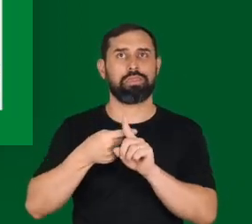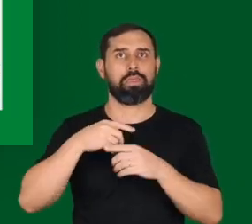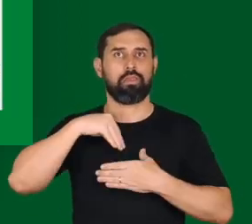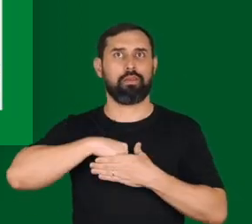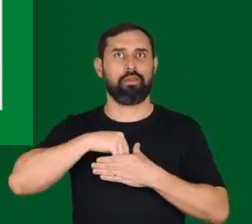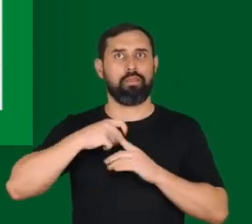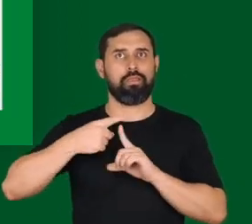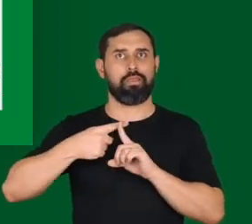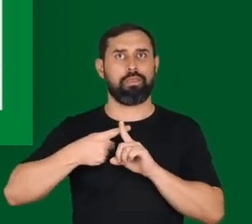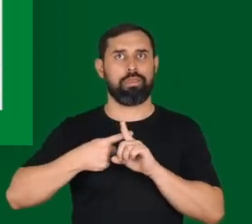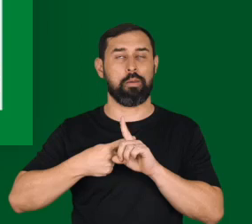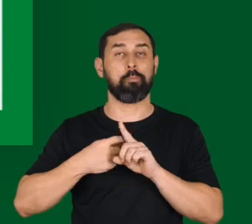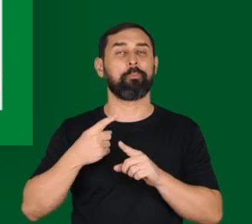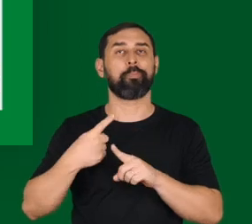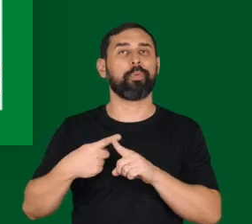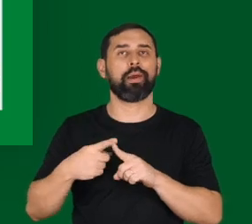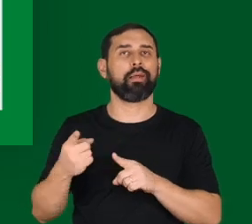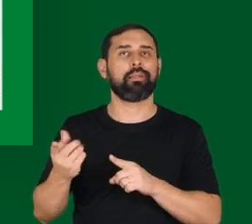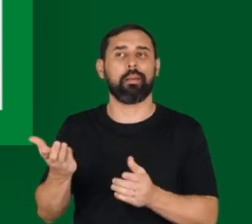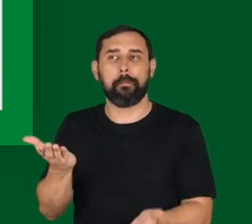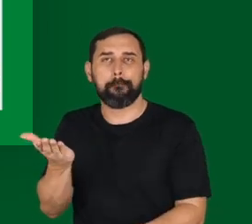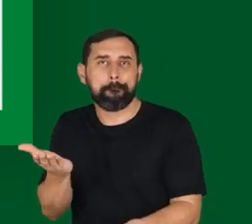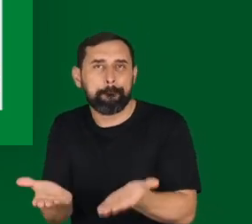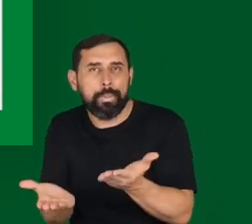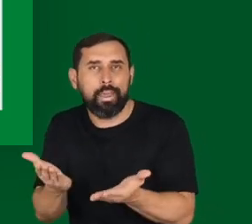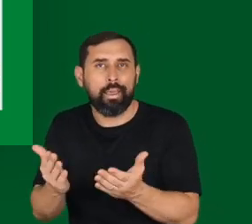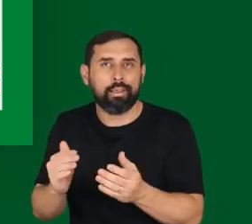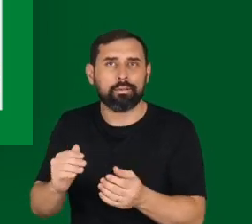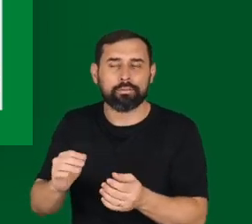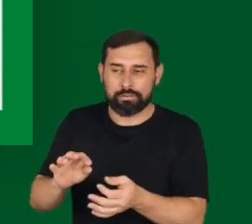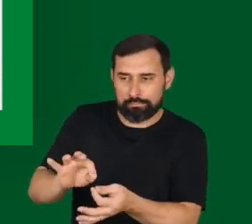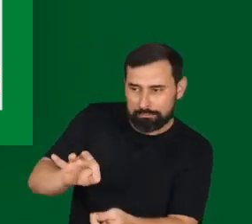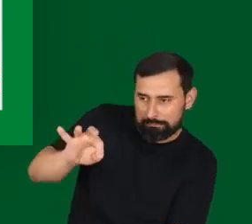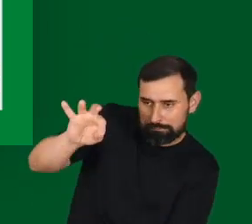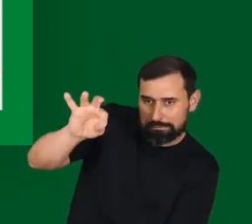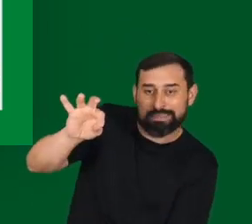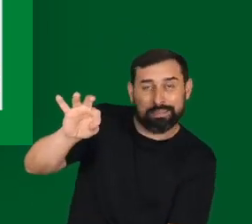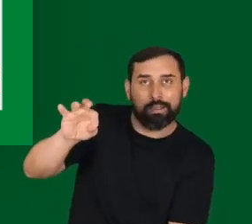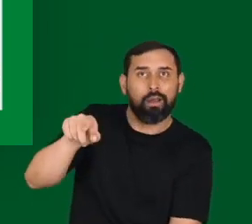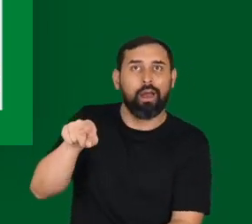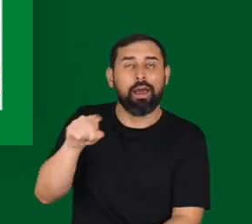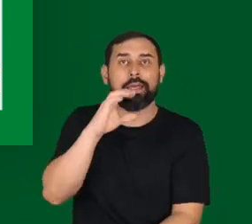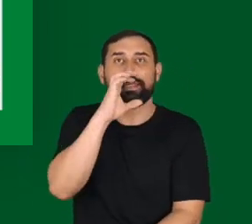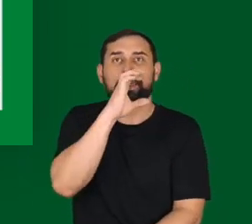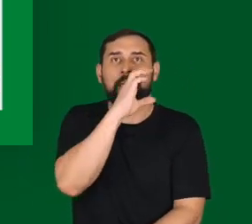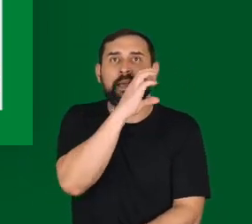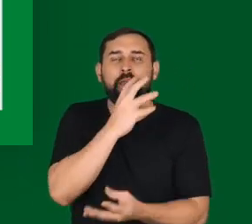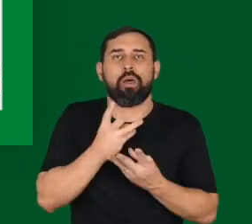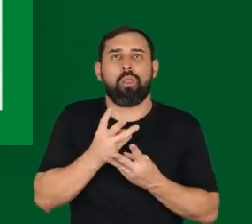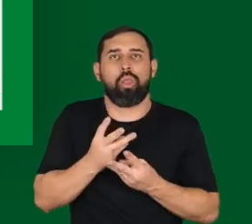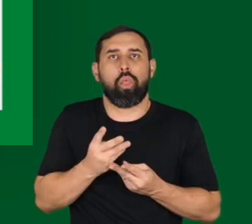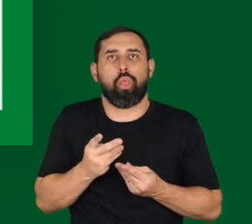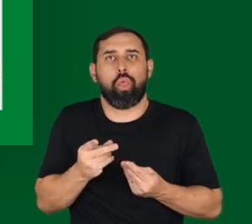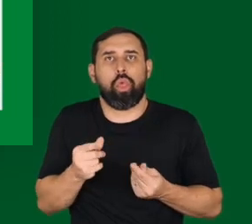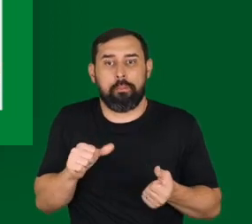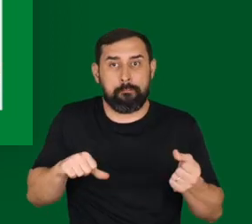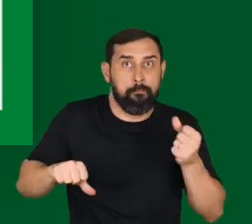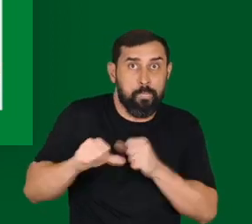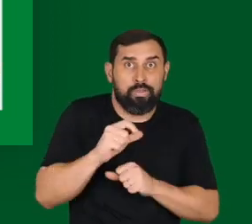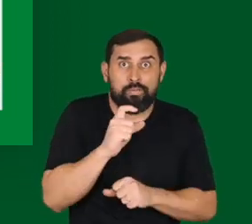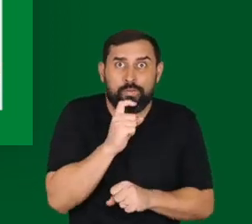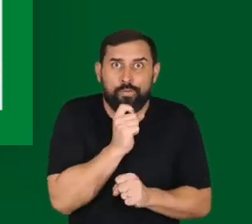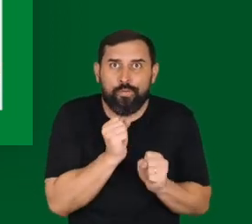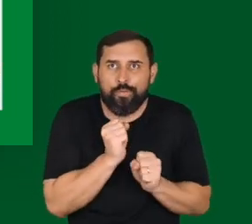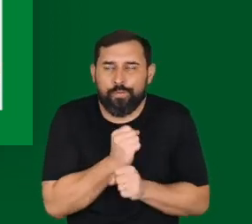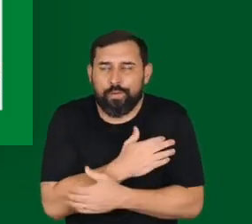superfície corpórea em relação ao peso e ao tamanho, tá? Então, ela tem uma maior perda de calor. Tá? Então, a gente tem que